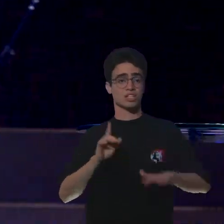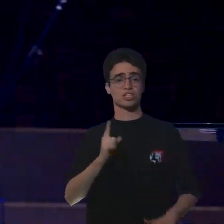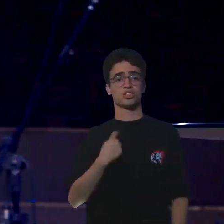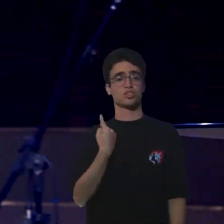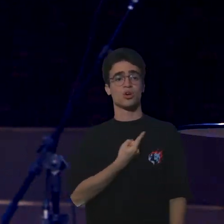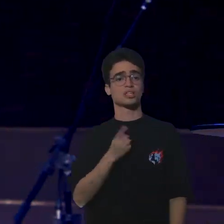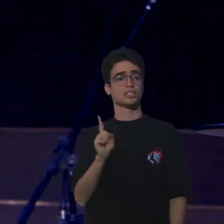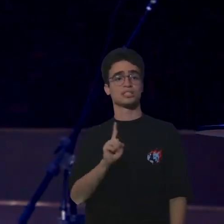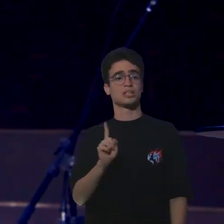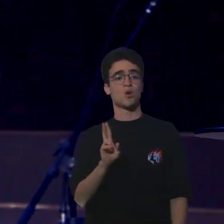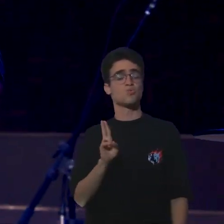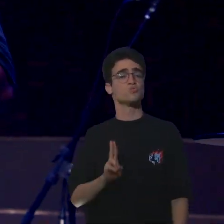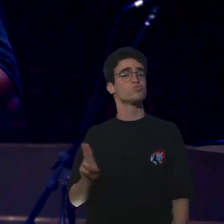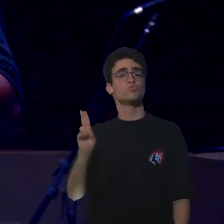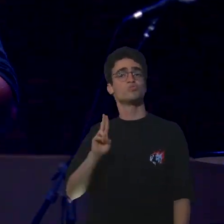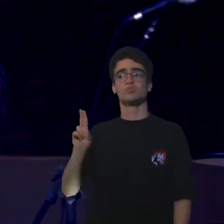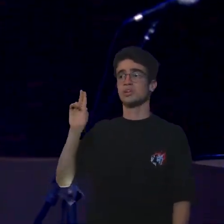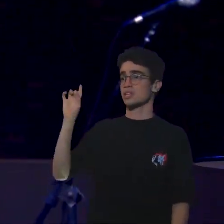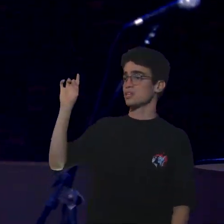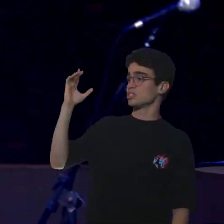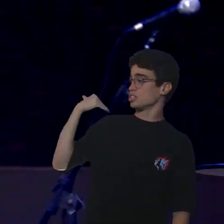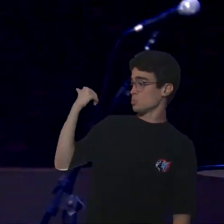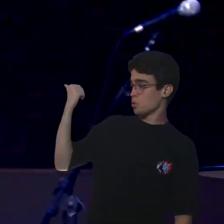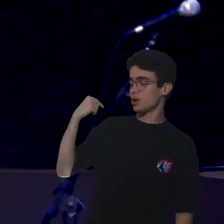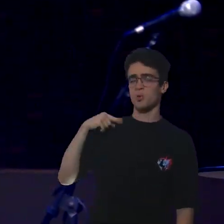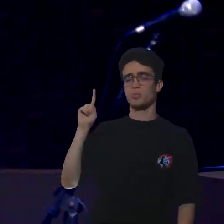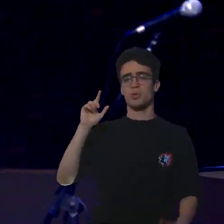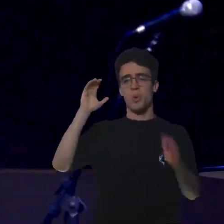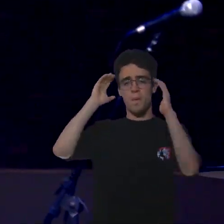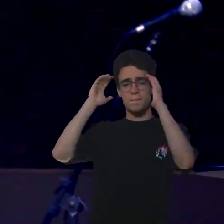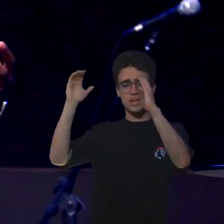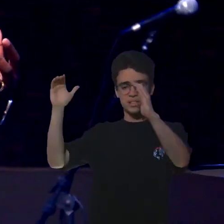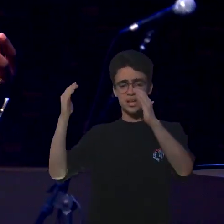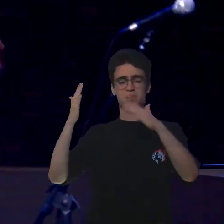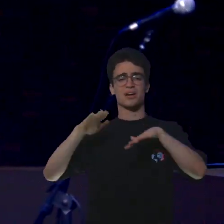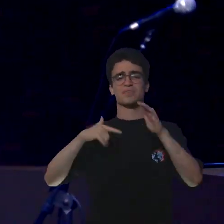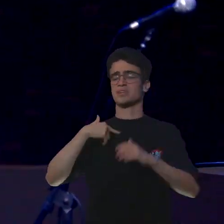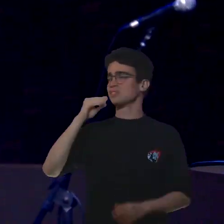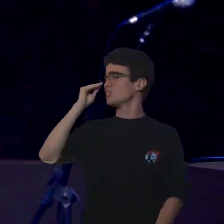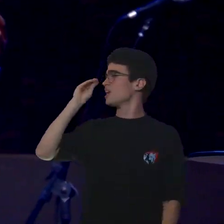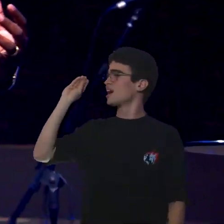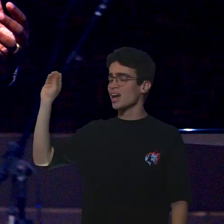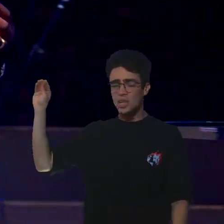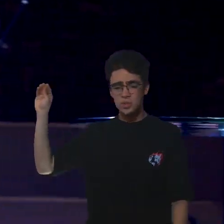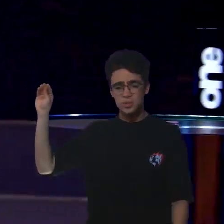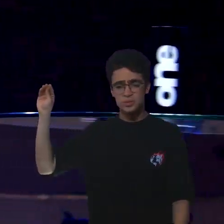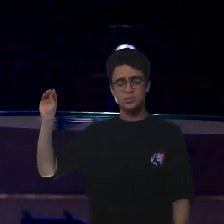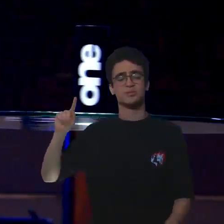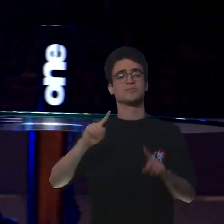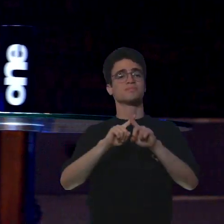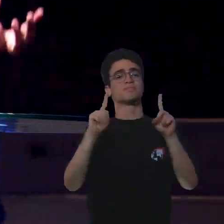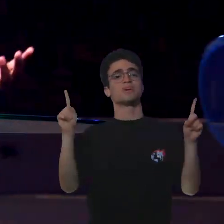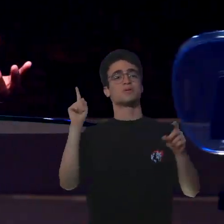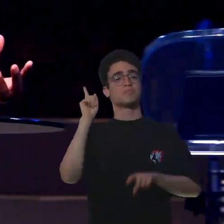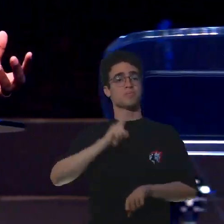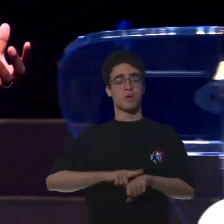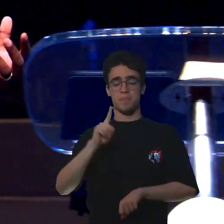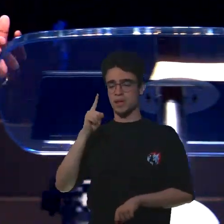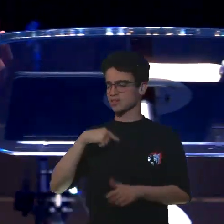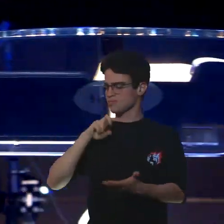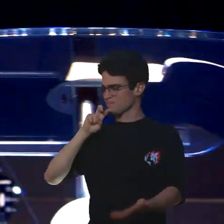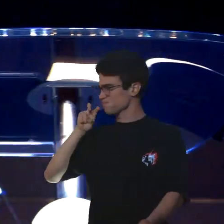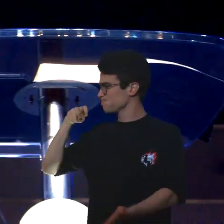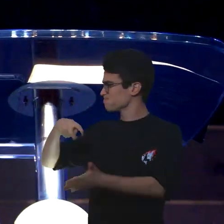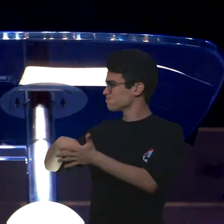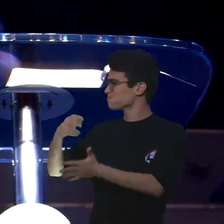fazendo aquilo que o Senhor nos chamou para fazer, mesmo negando Jesus, mas quando a gente se rende novamente para